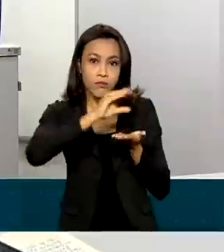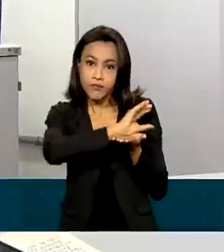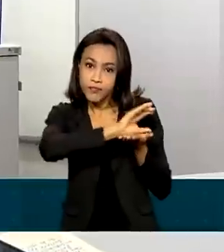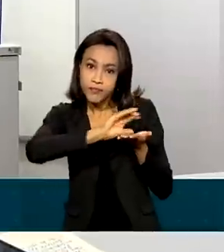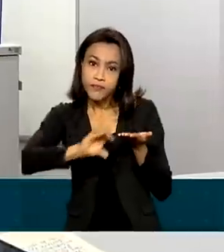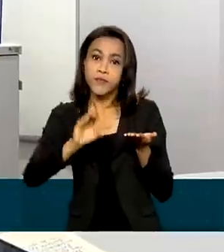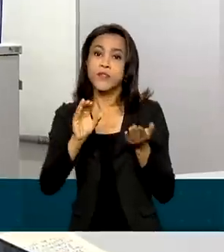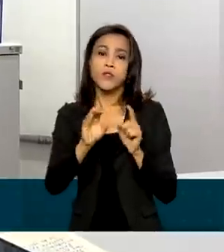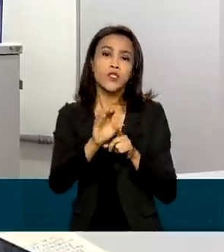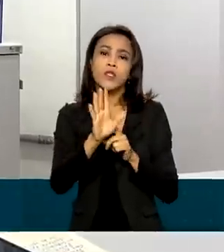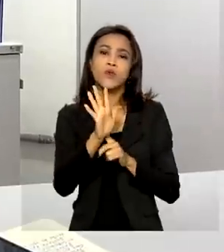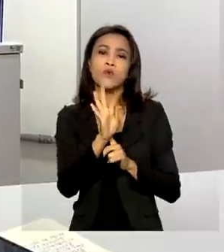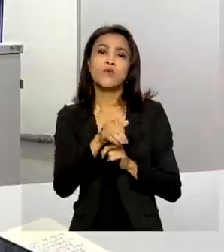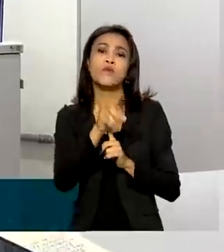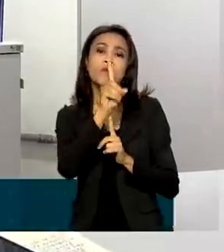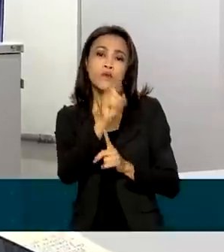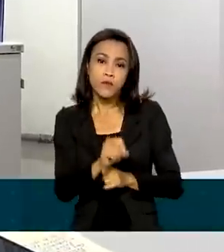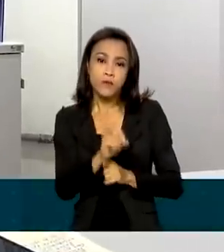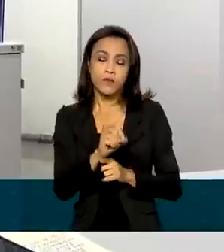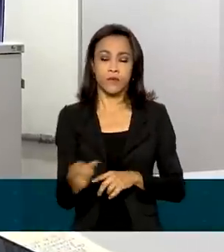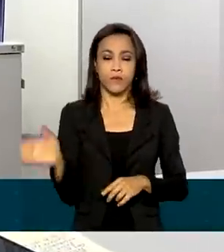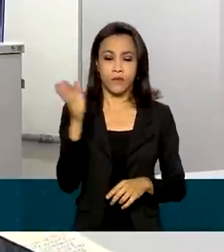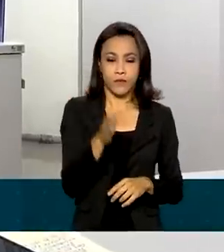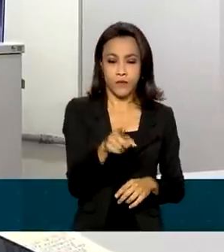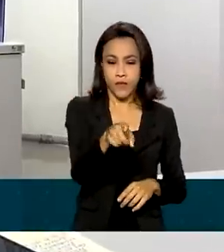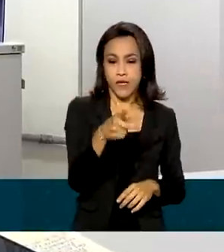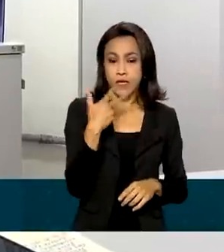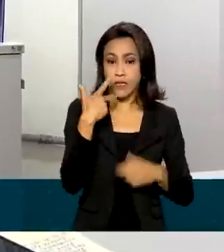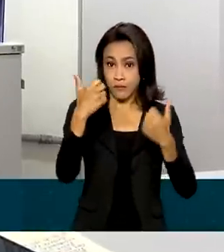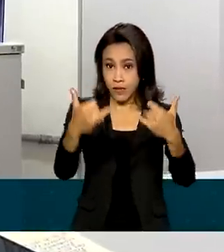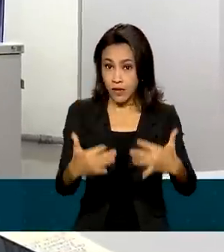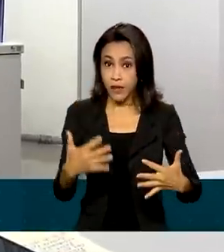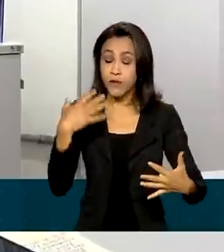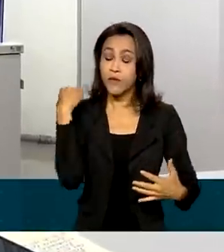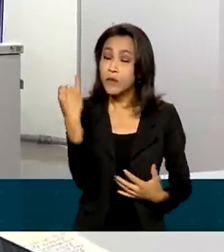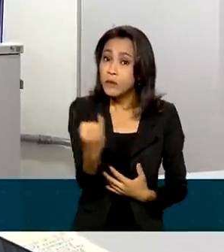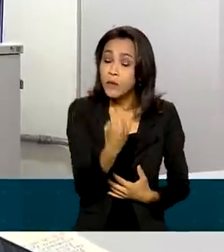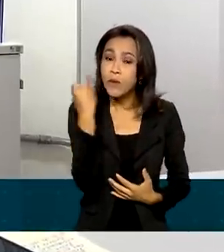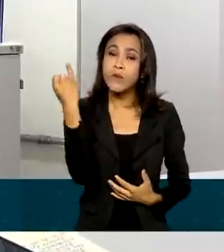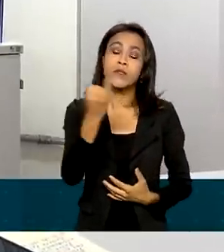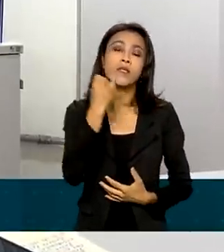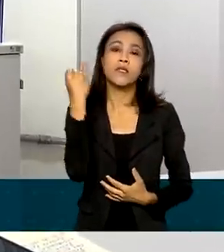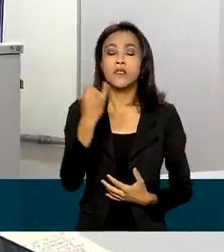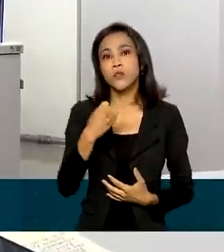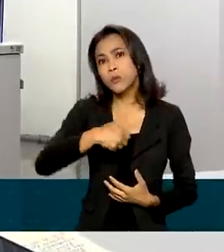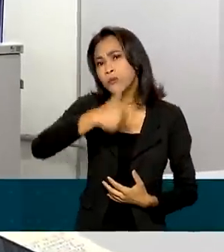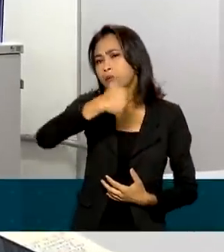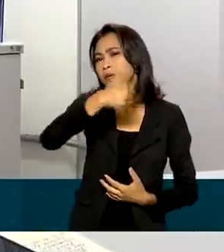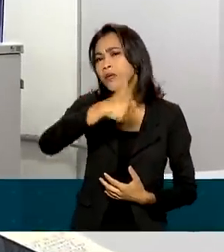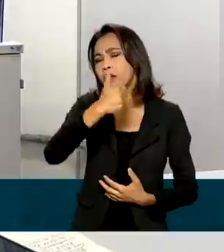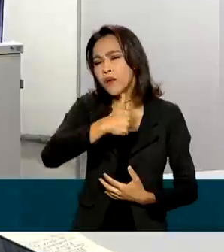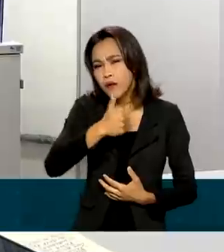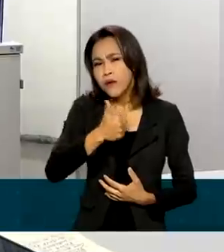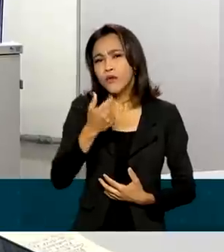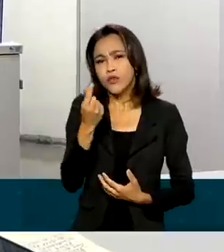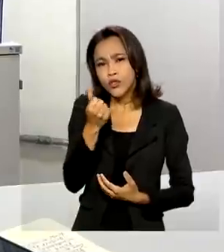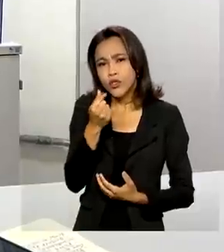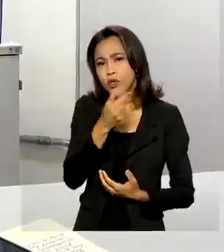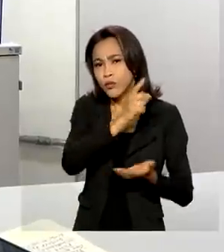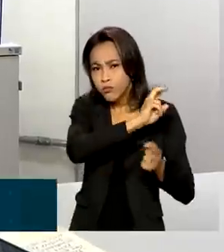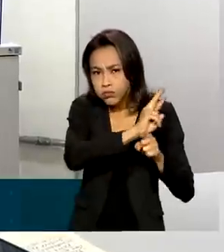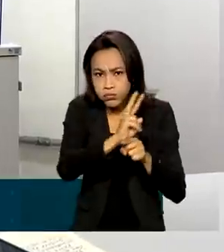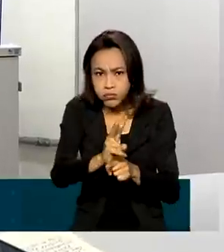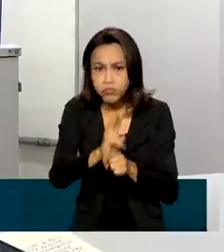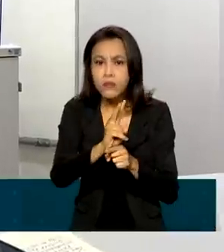eu não poderia deixar de dizer O importante foi o primeiro financiamento da